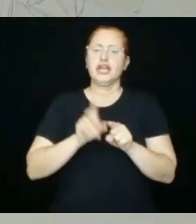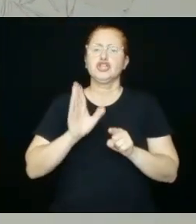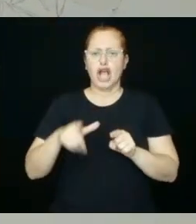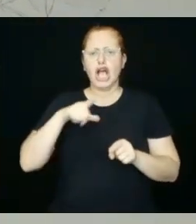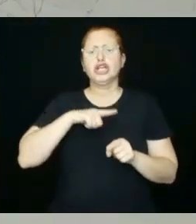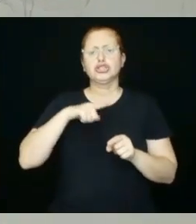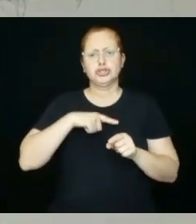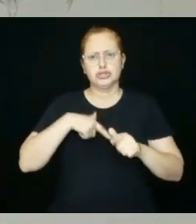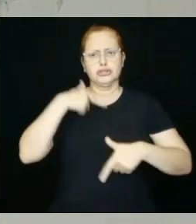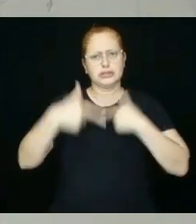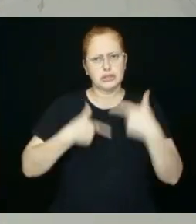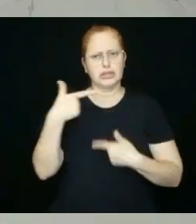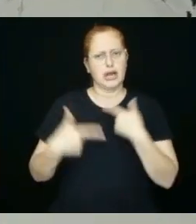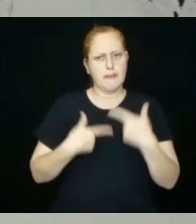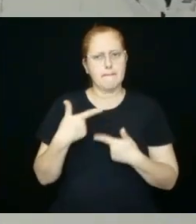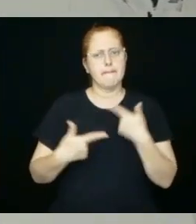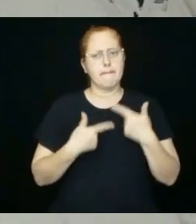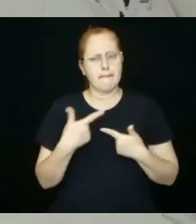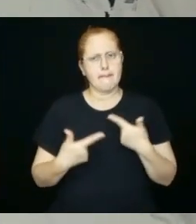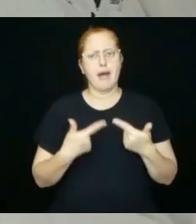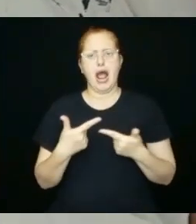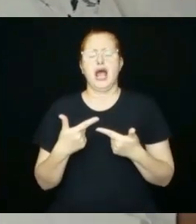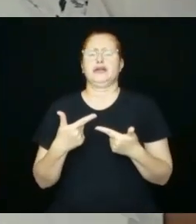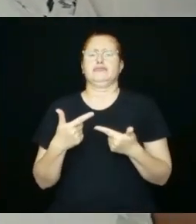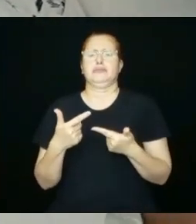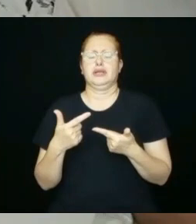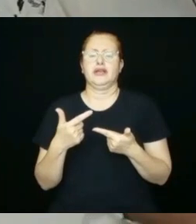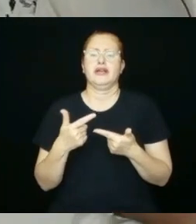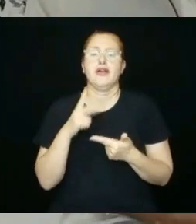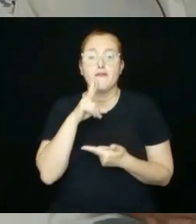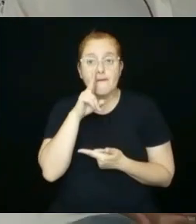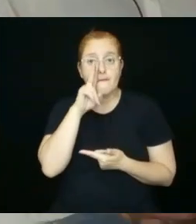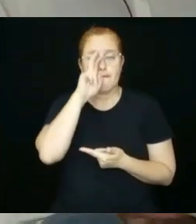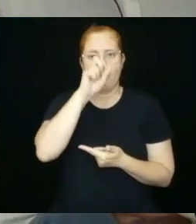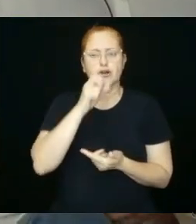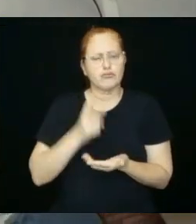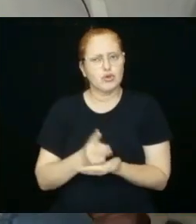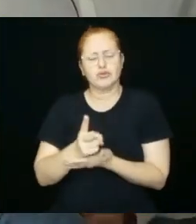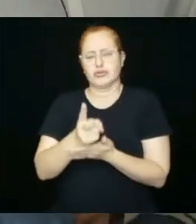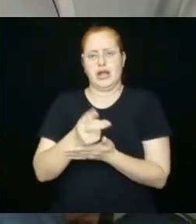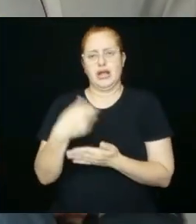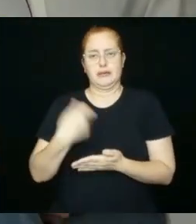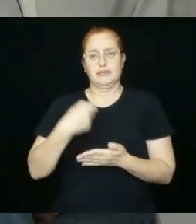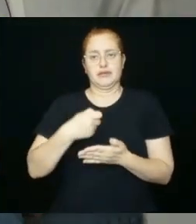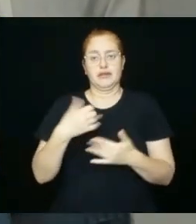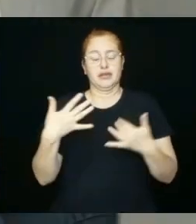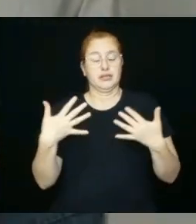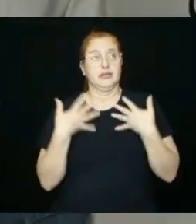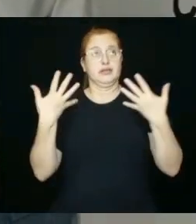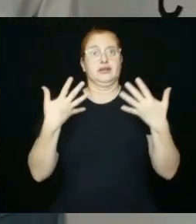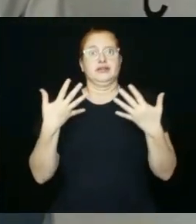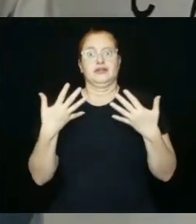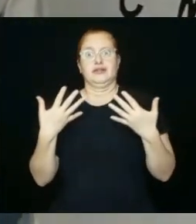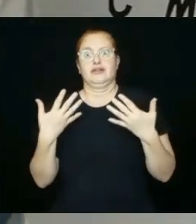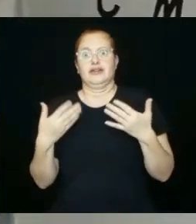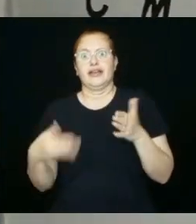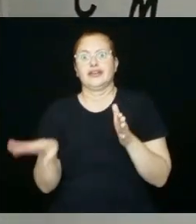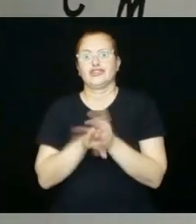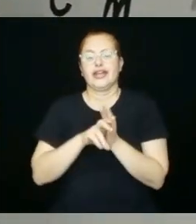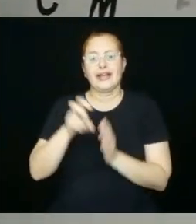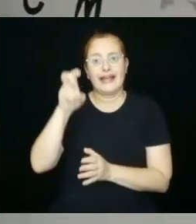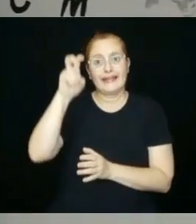trabalho assim bastante forte para poder continuar assim sem me apavorar de chegar numa quinta-feira